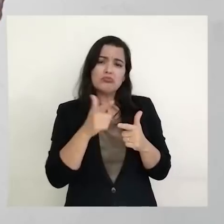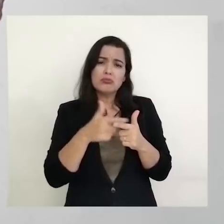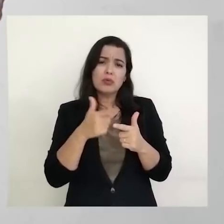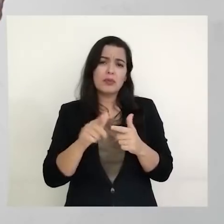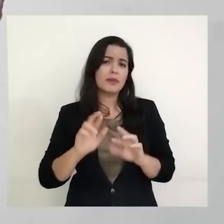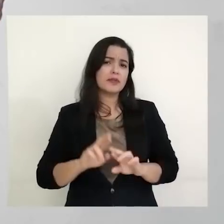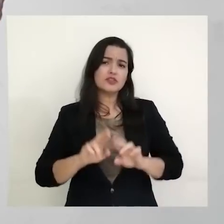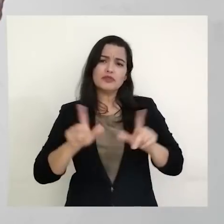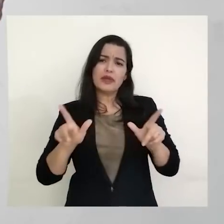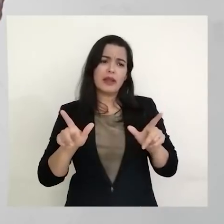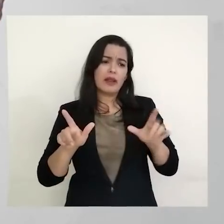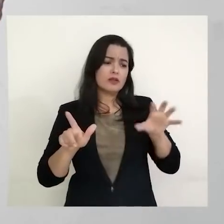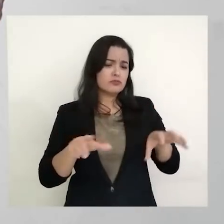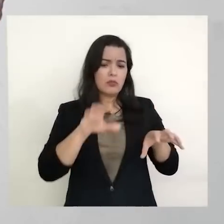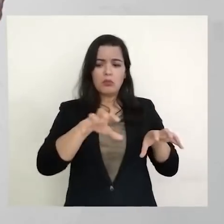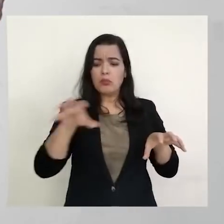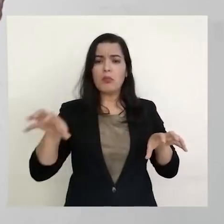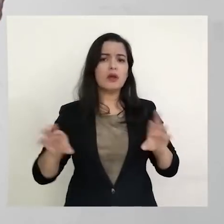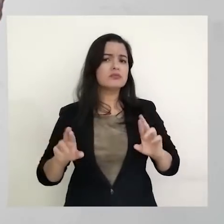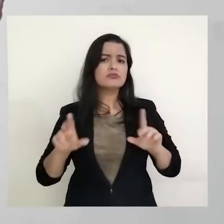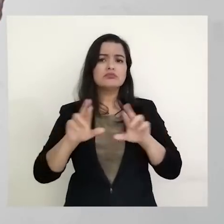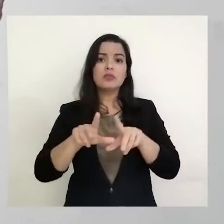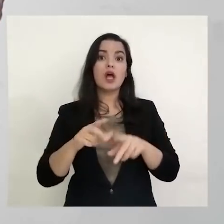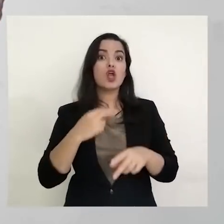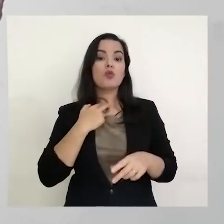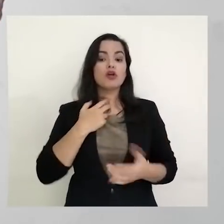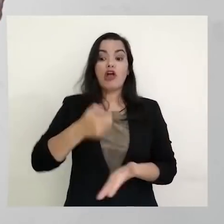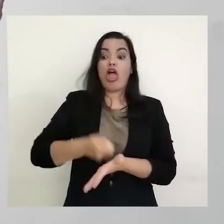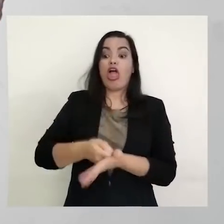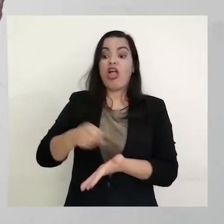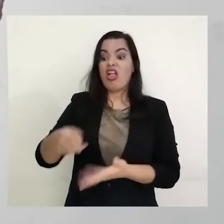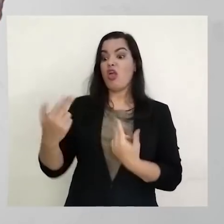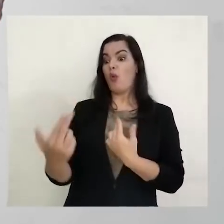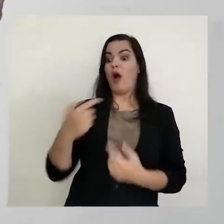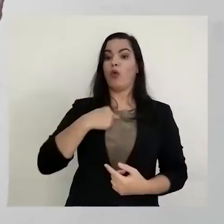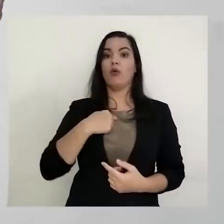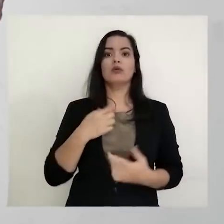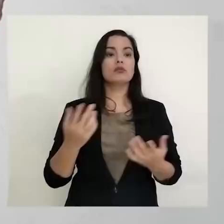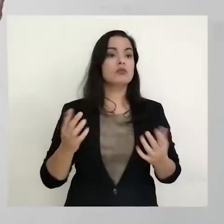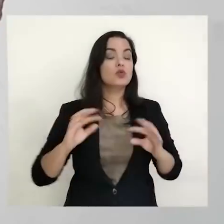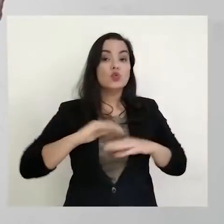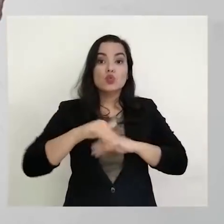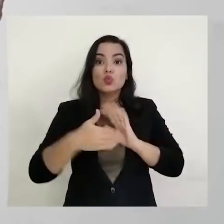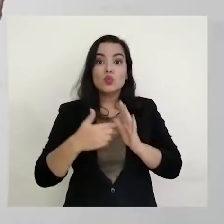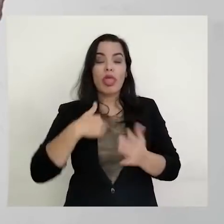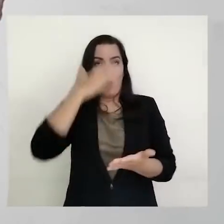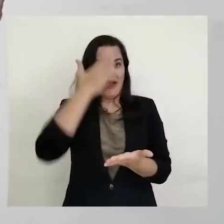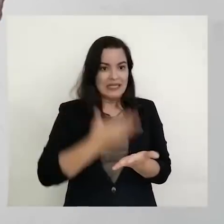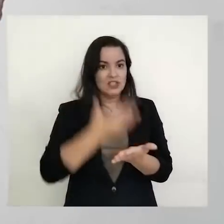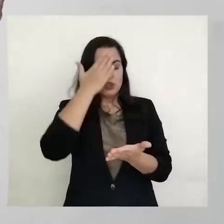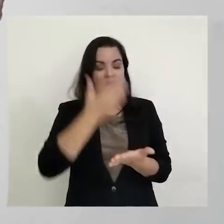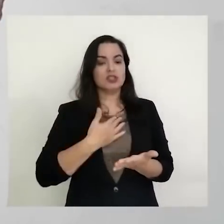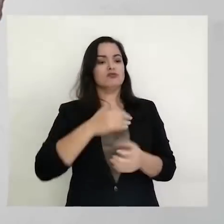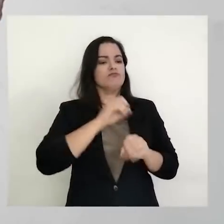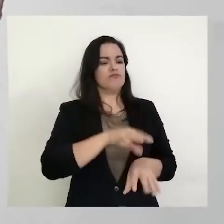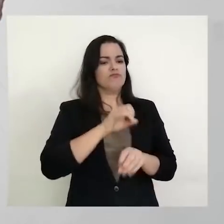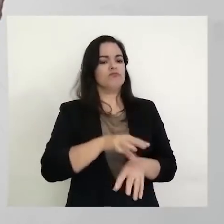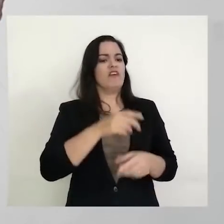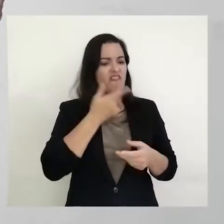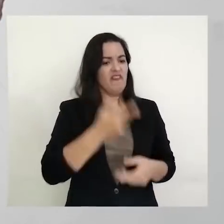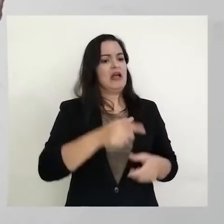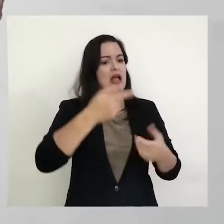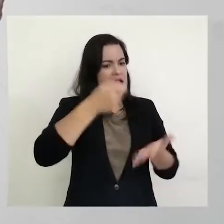nós não podemos é impor as mesmas condições que nós temos, tudo aquilo que nós acreditamos para as